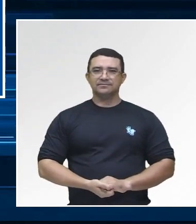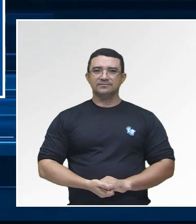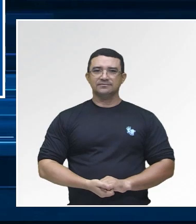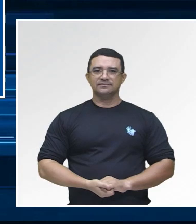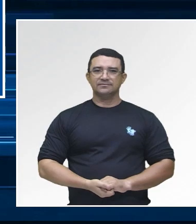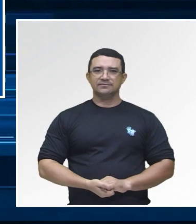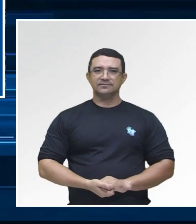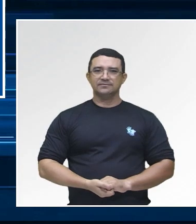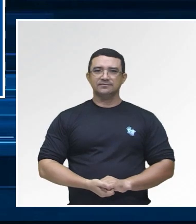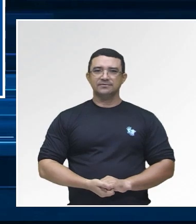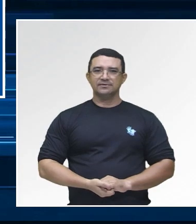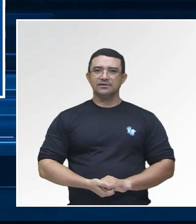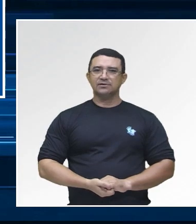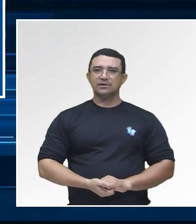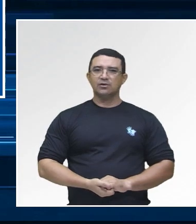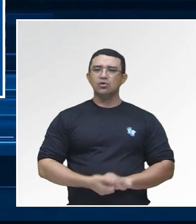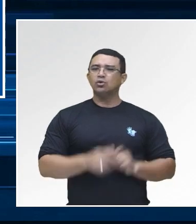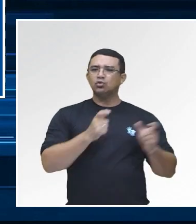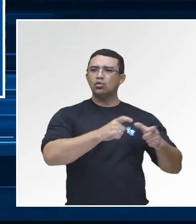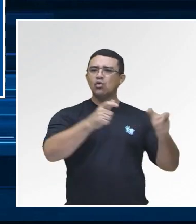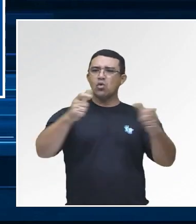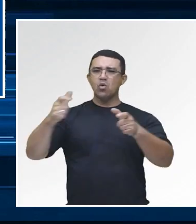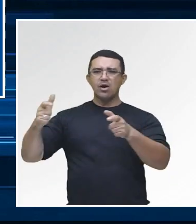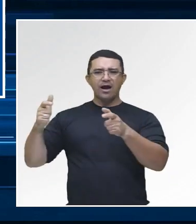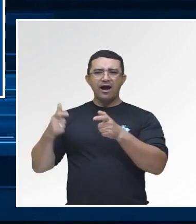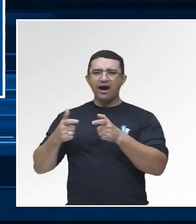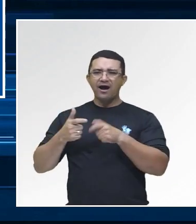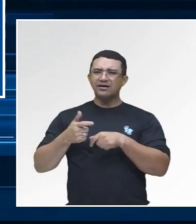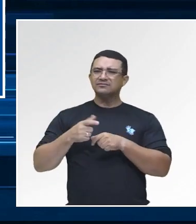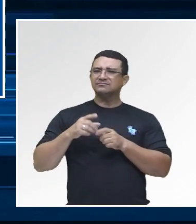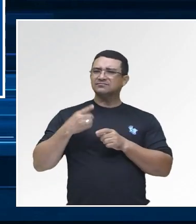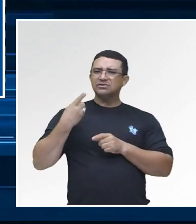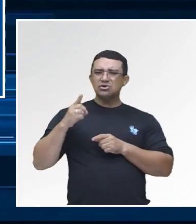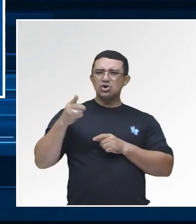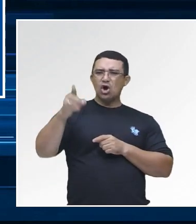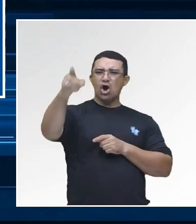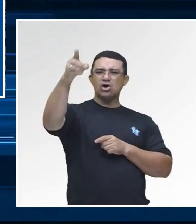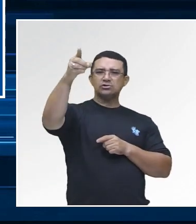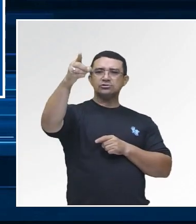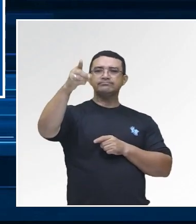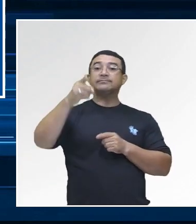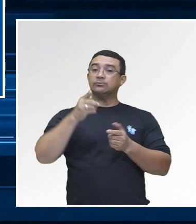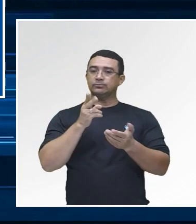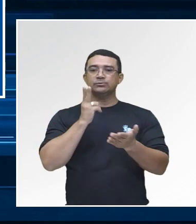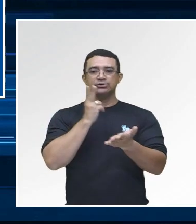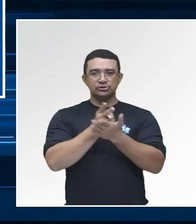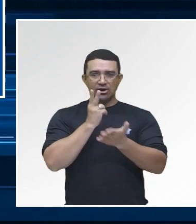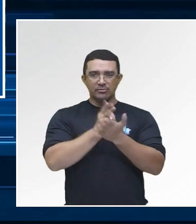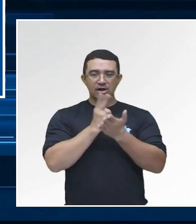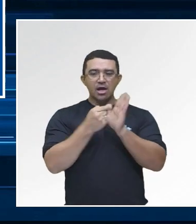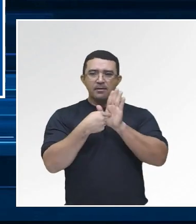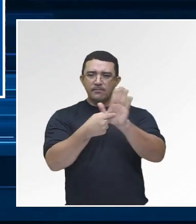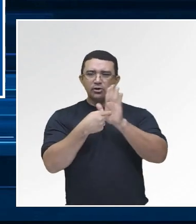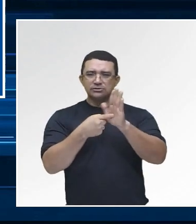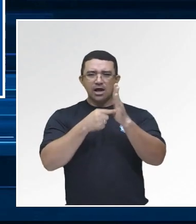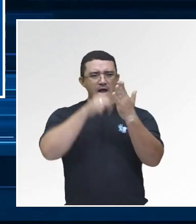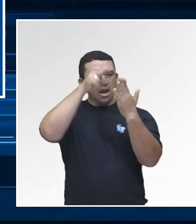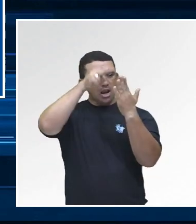numa terra distante, então sempre está localizando o leitor no